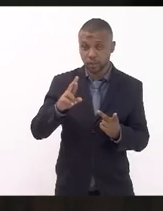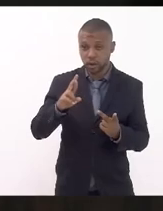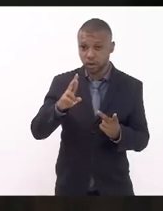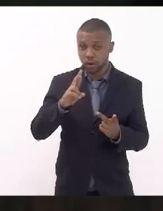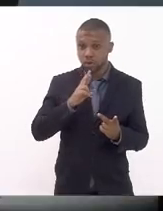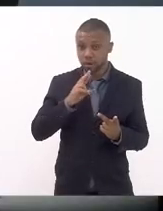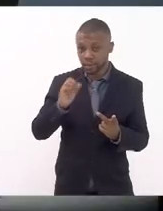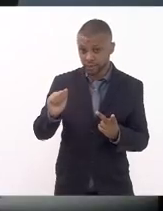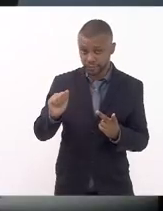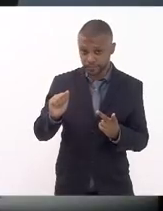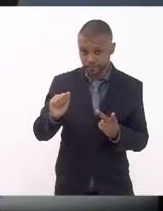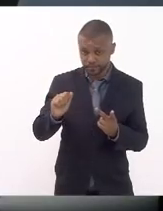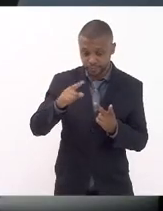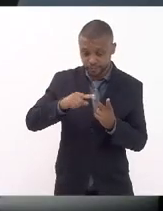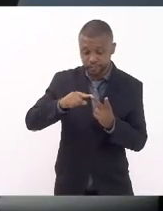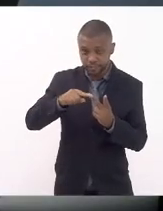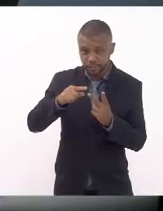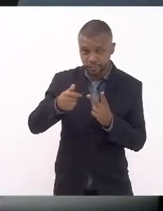Marta.